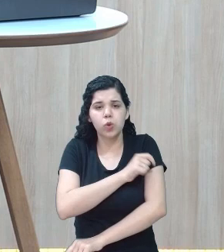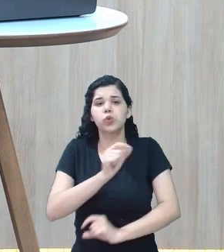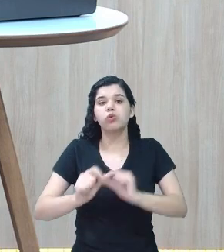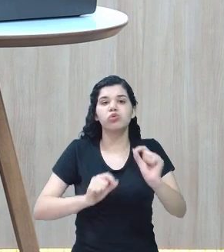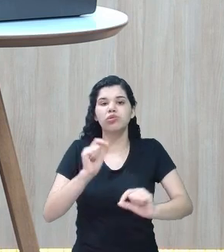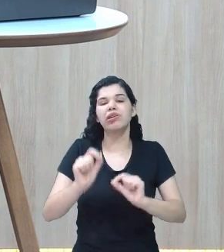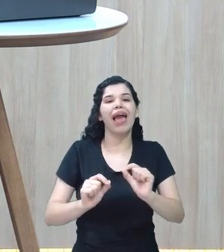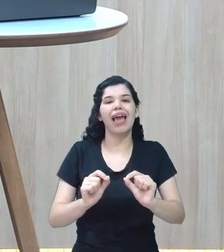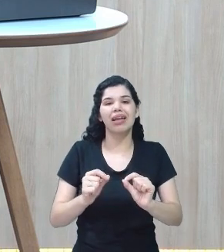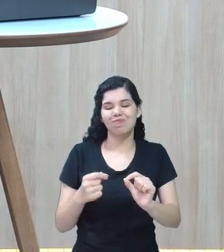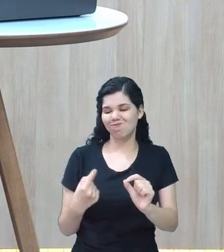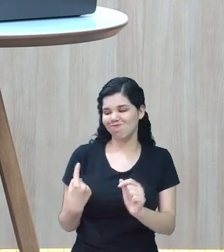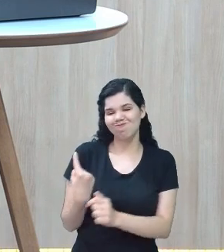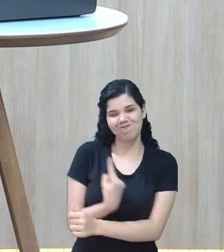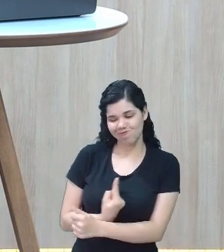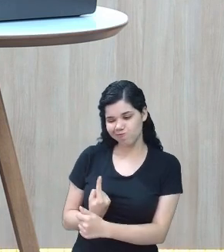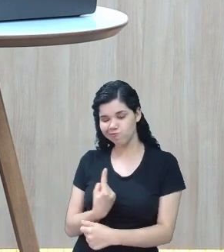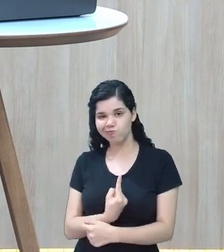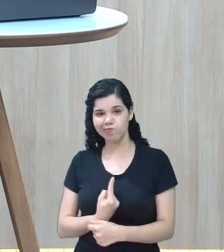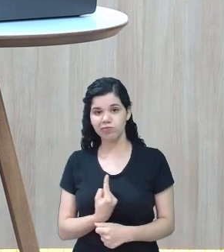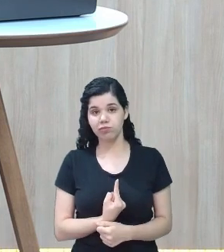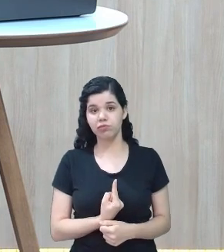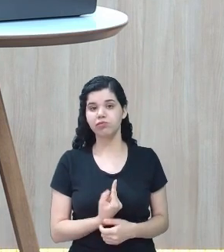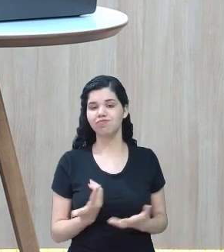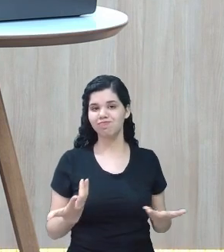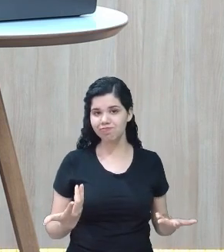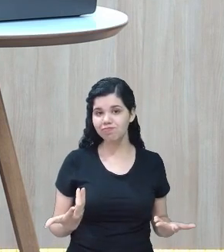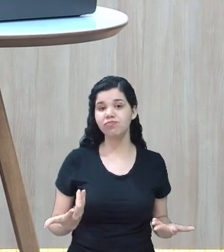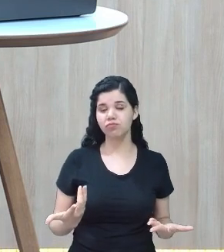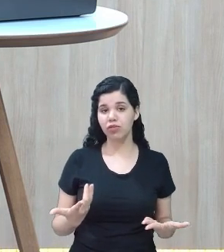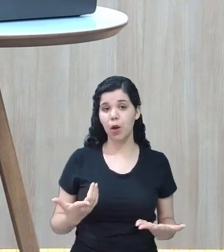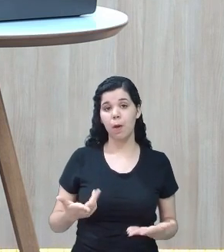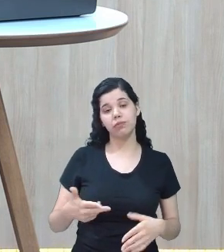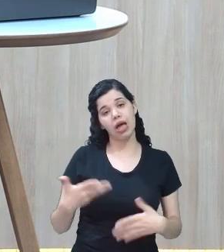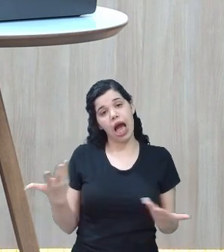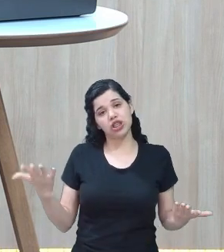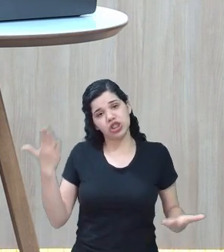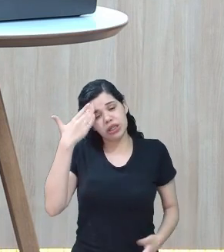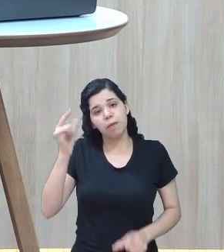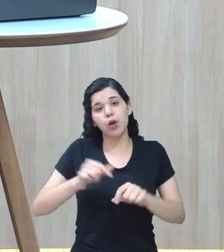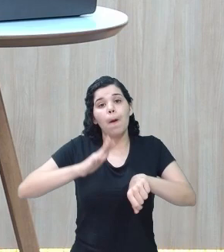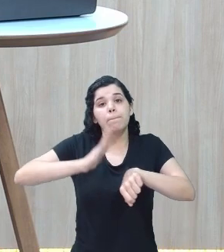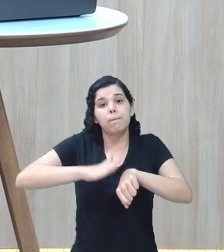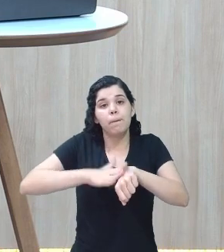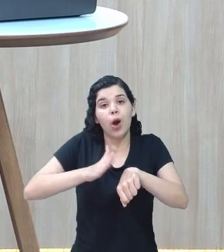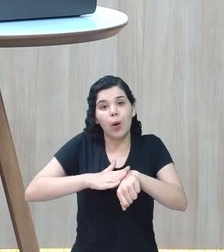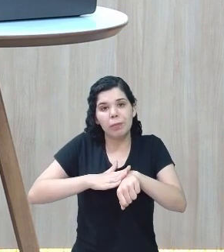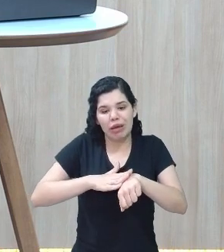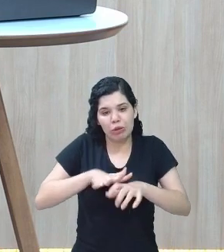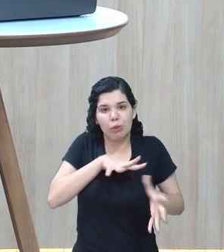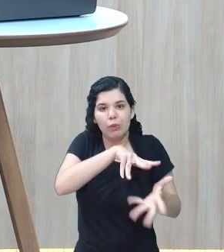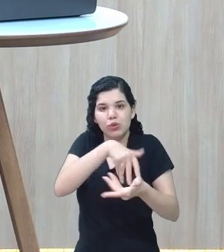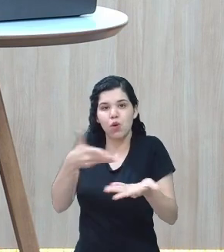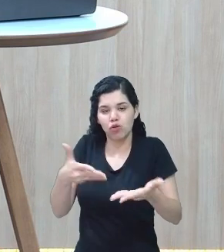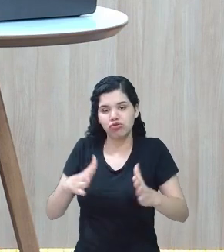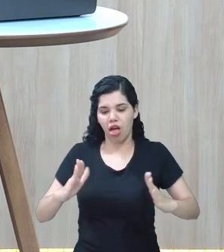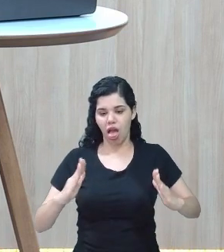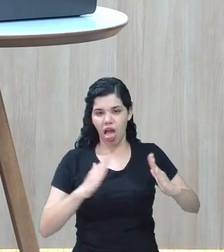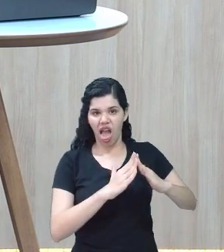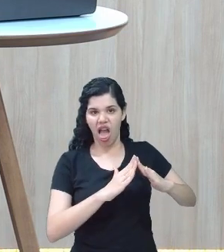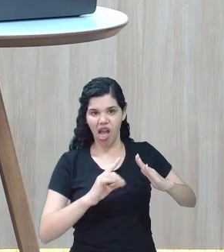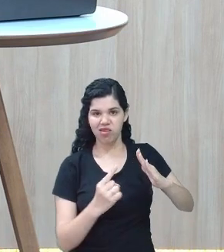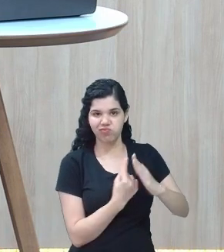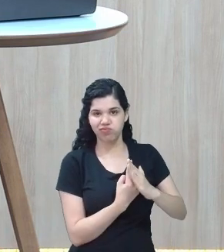estão fazendo trabalhos muito individuais, não é? A situação em que vivemos hoje nos obriga a estar dentro de